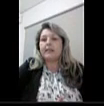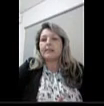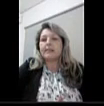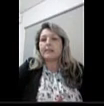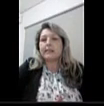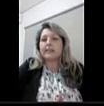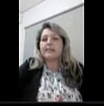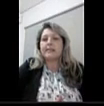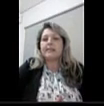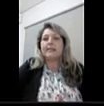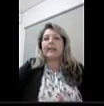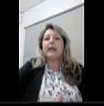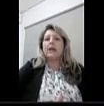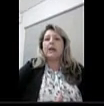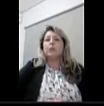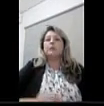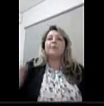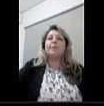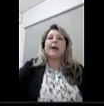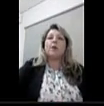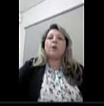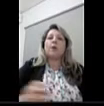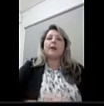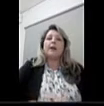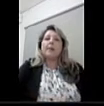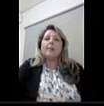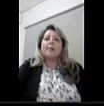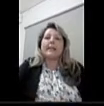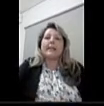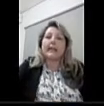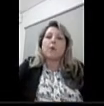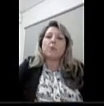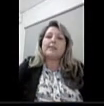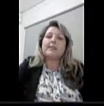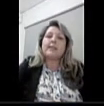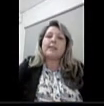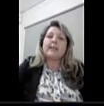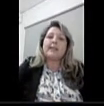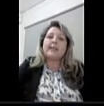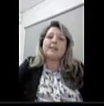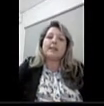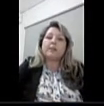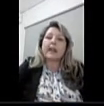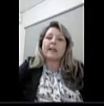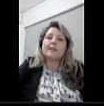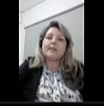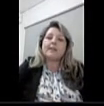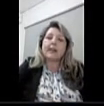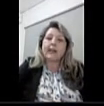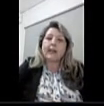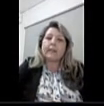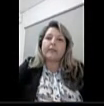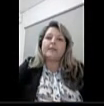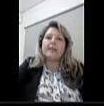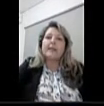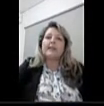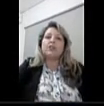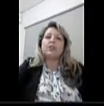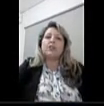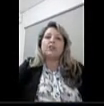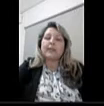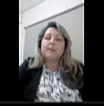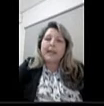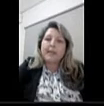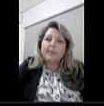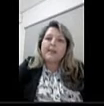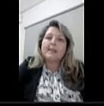a criança com dislexia, né, um tempo maior para que ela consiga executar essas tarefas. Então, a